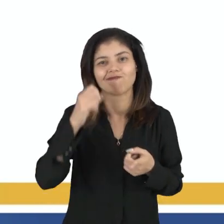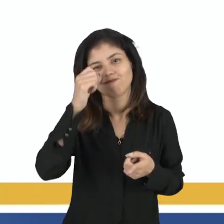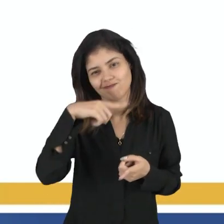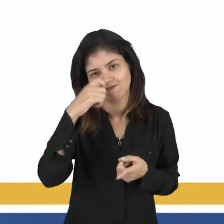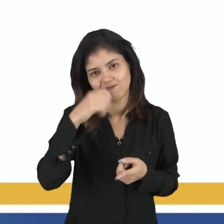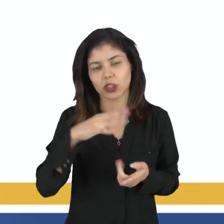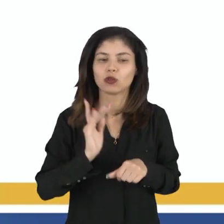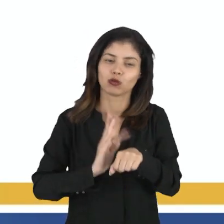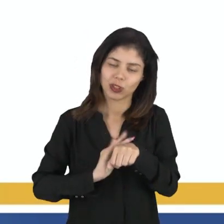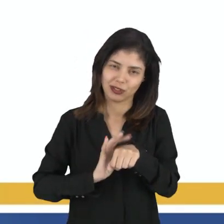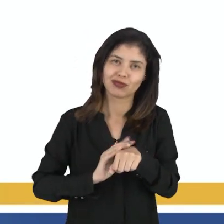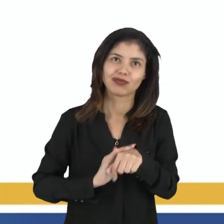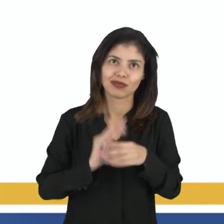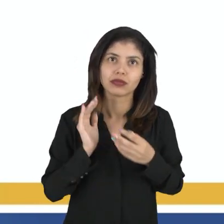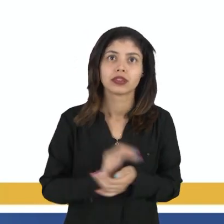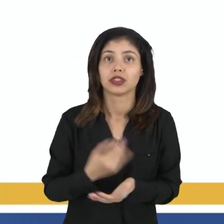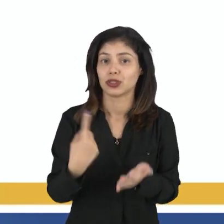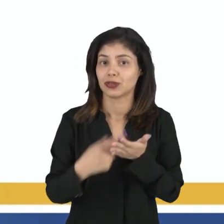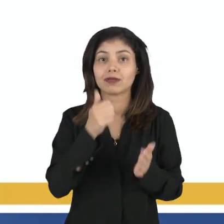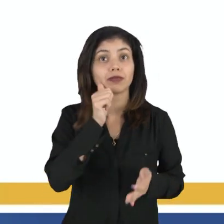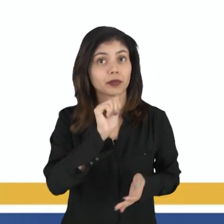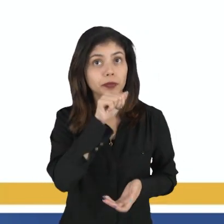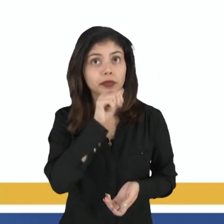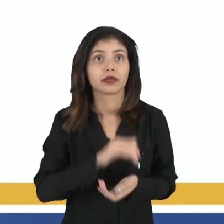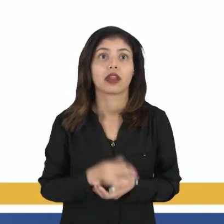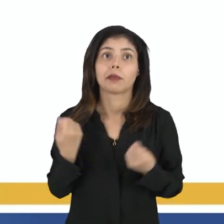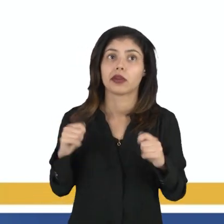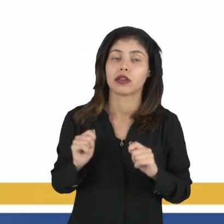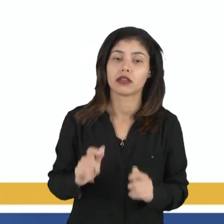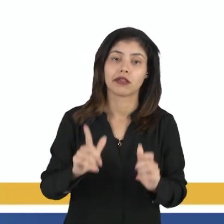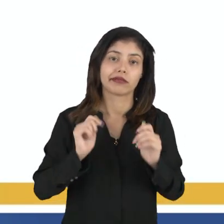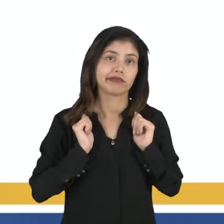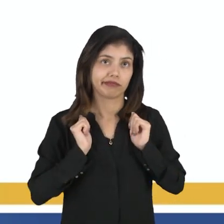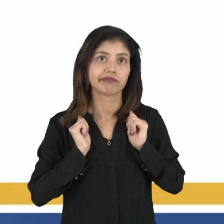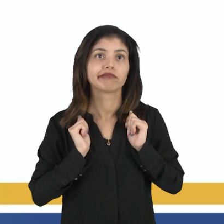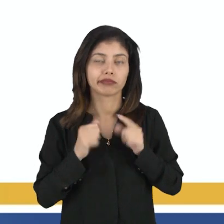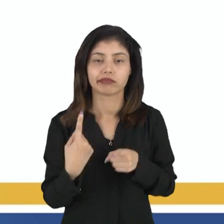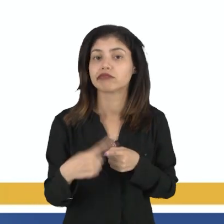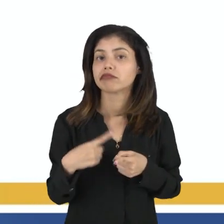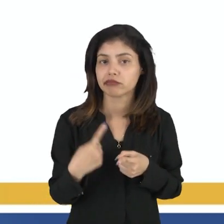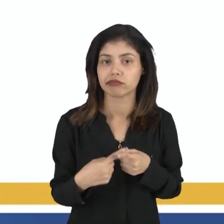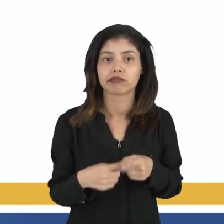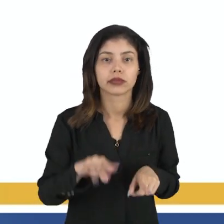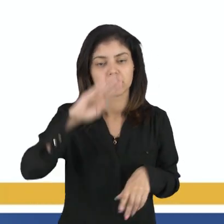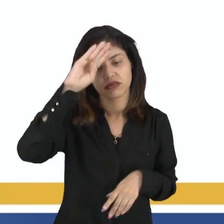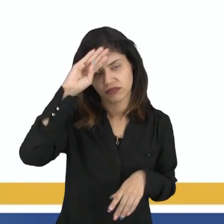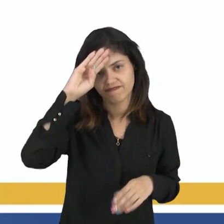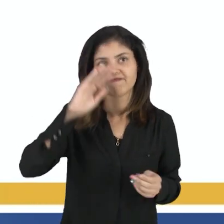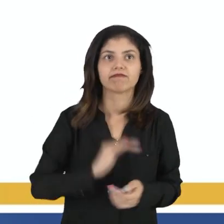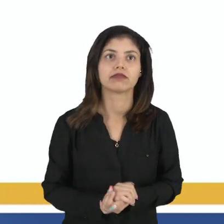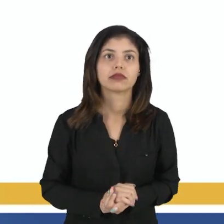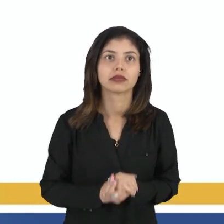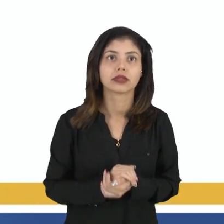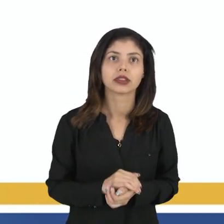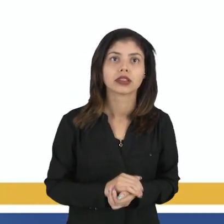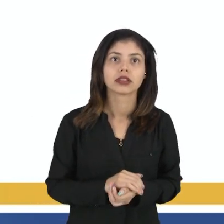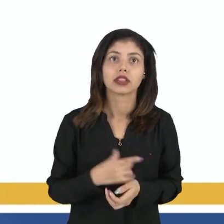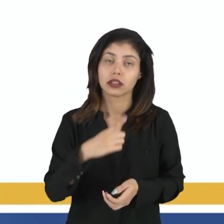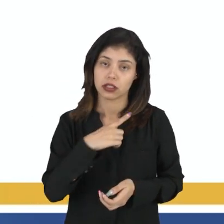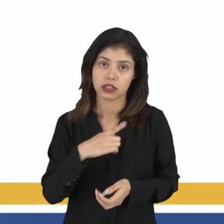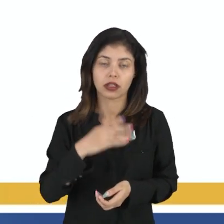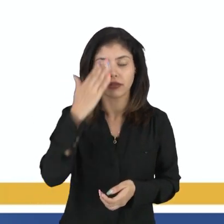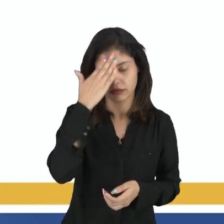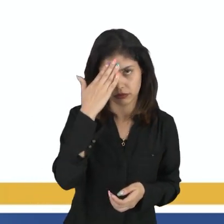resfriado fortíssimo. De acordo com a minha mãe, devo ficar em repouso por conta da febre. Na expectativa de